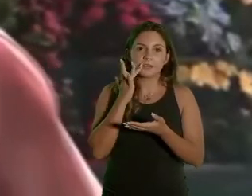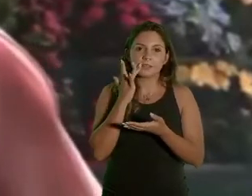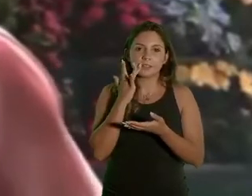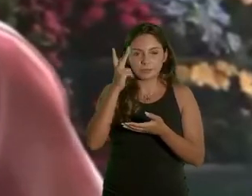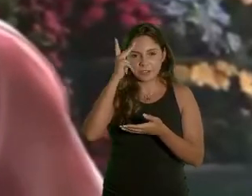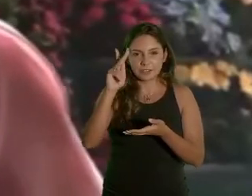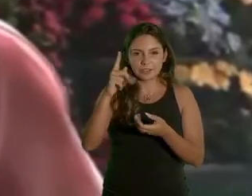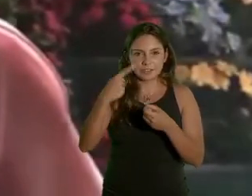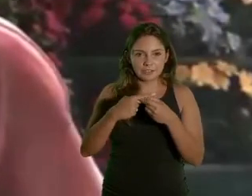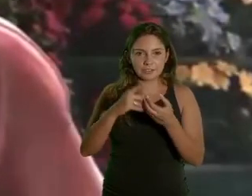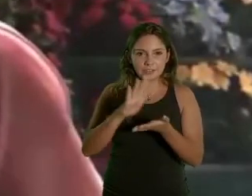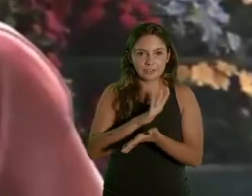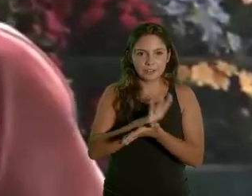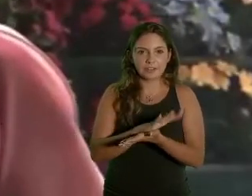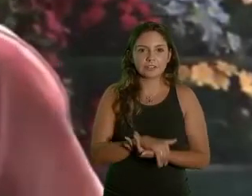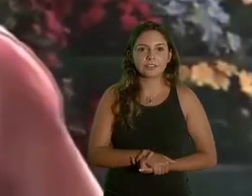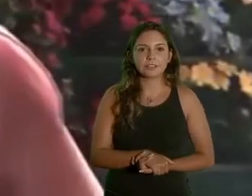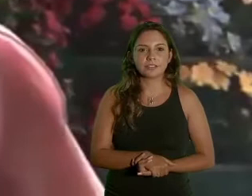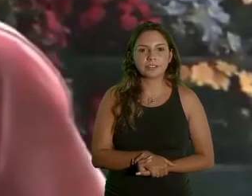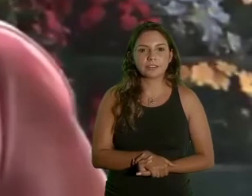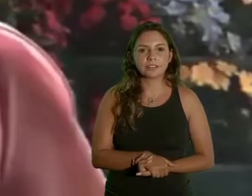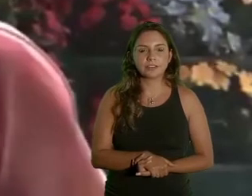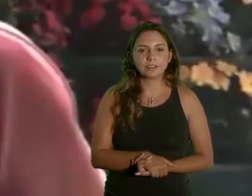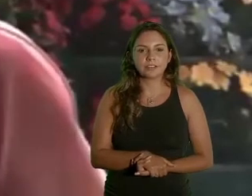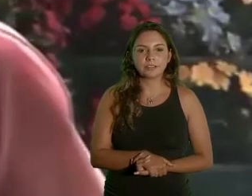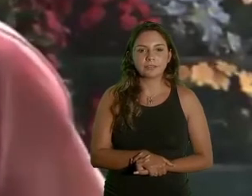para a cidade de Araxá. Vamos ver qual a entidade